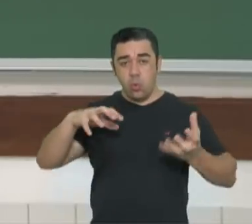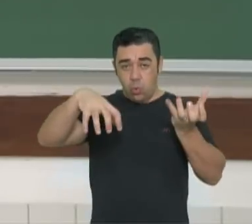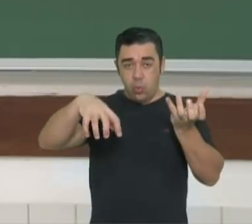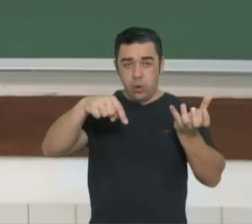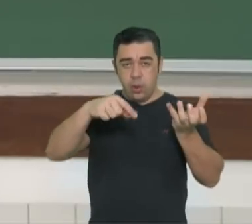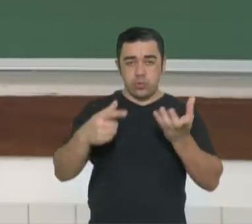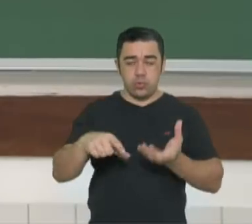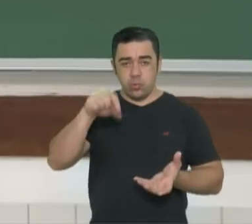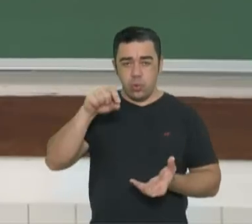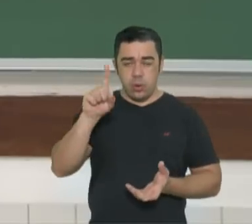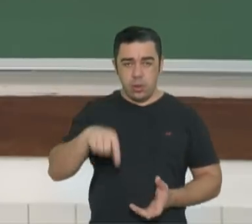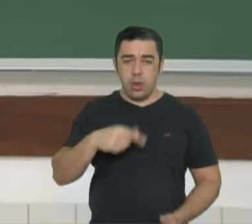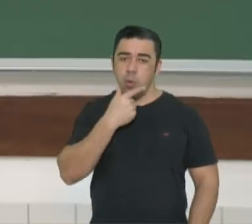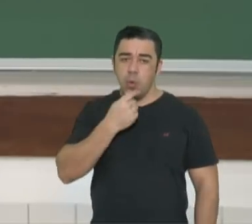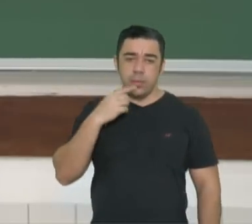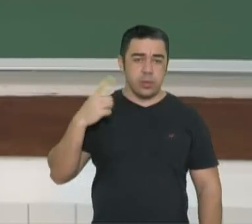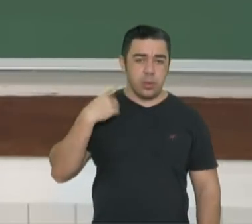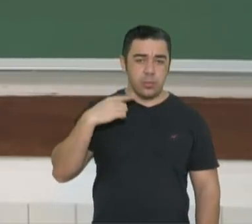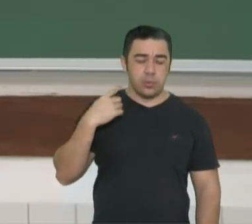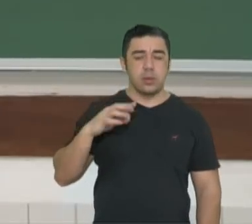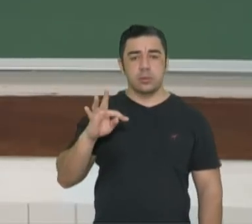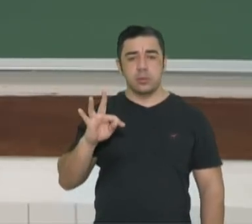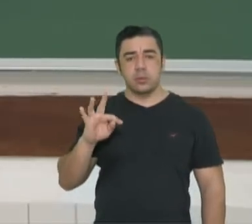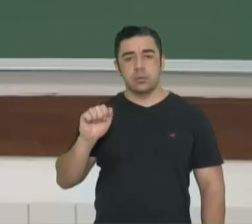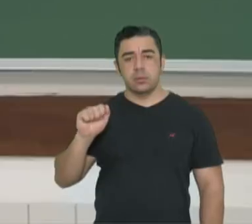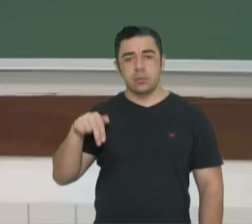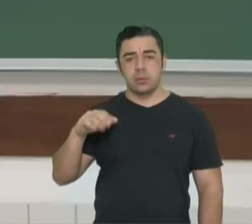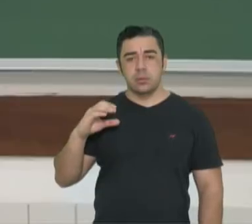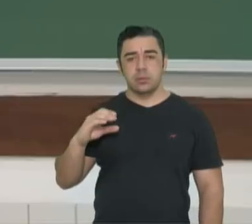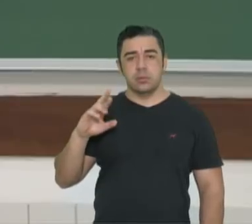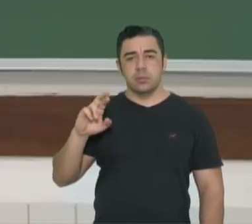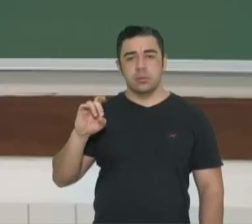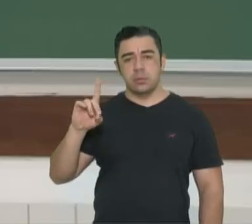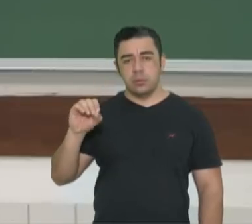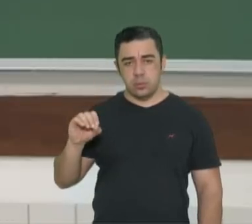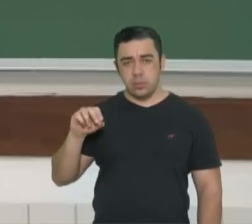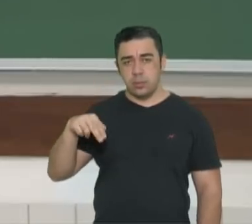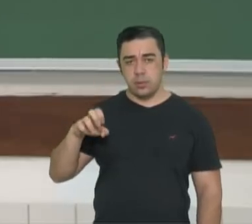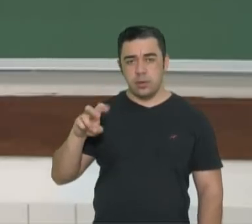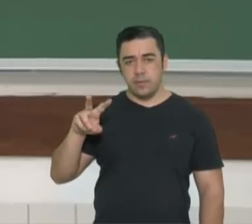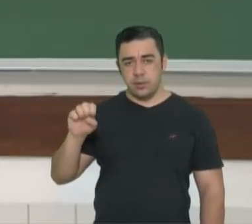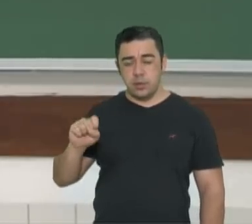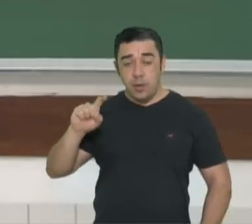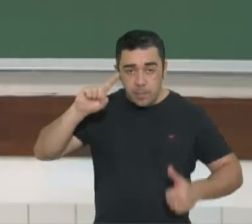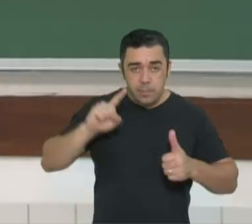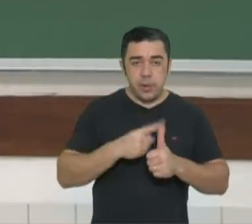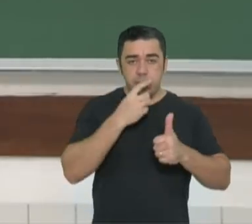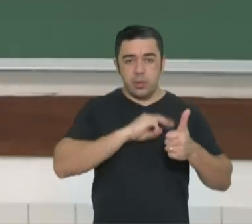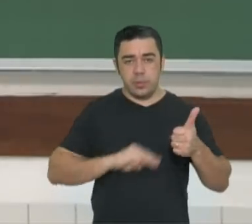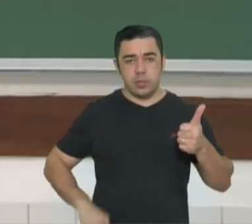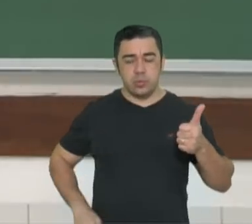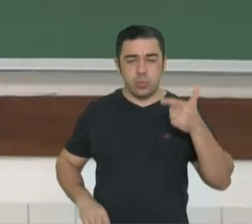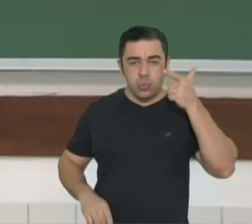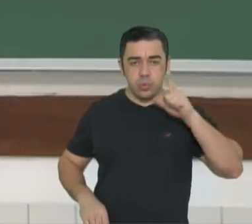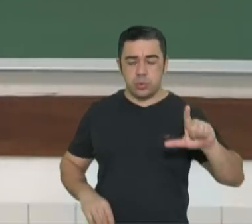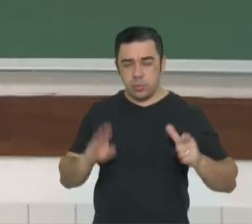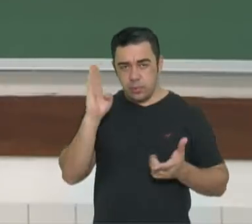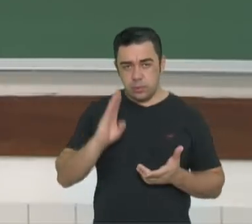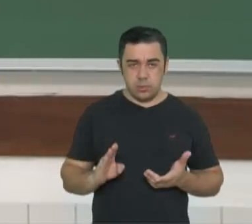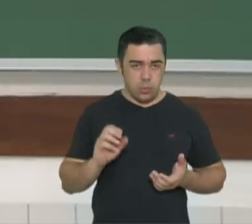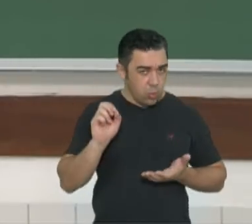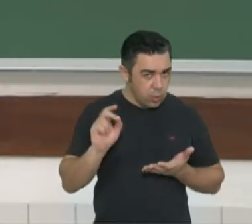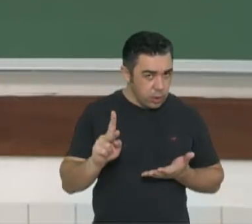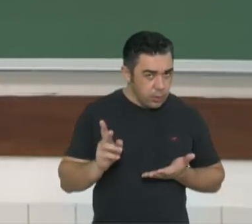Brasil, o deputado de Minas Gerais, Tancredo Neves, seria o primeiro-ministro. Então, ok,